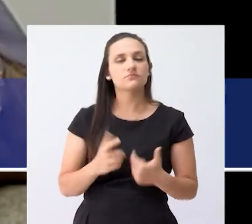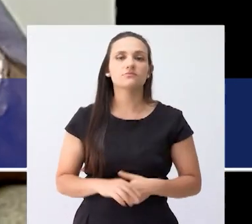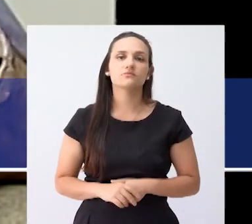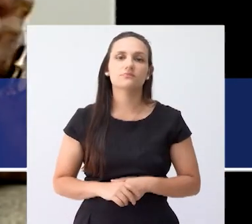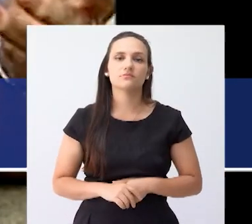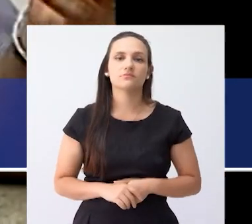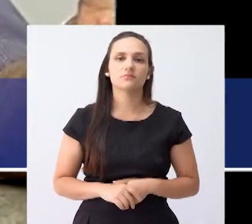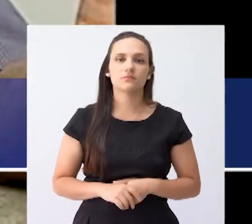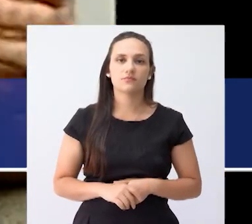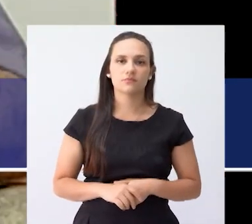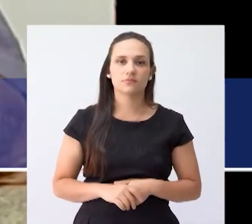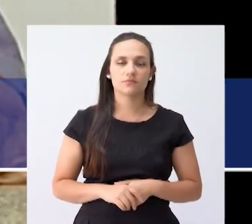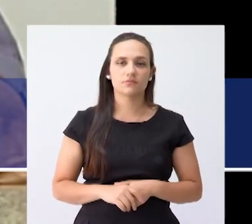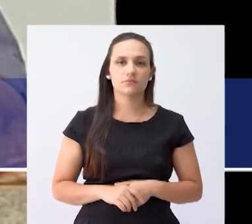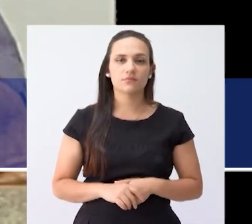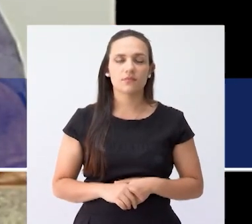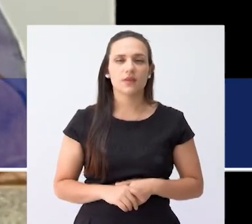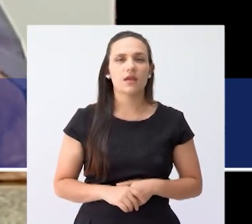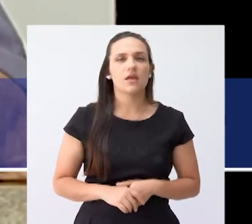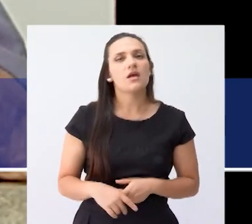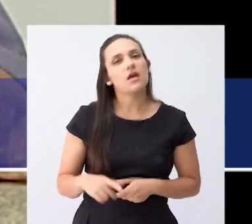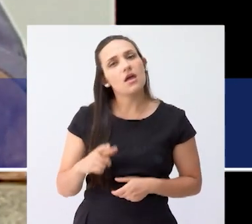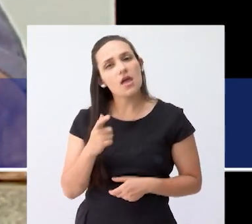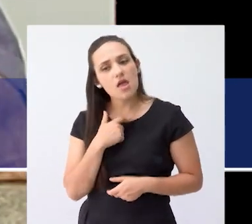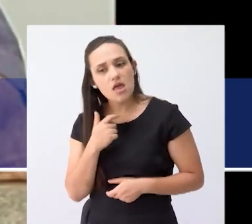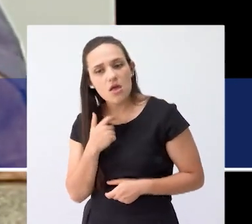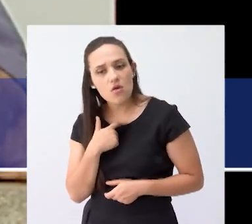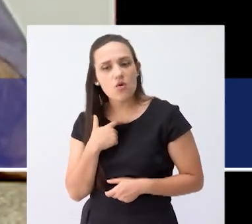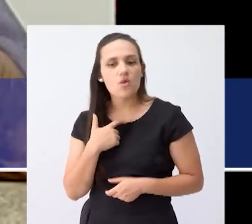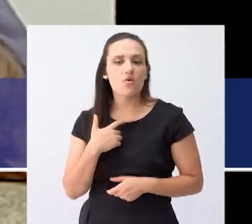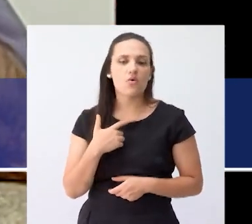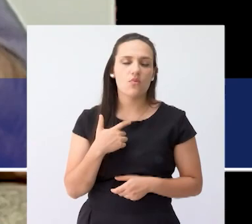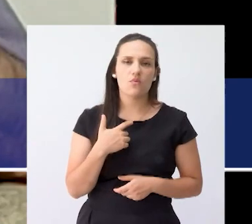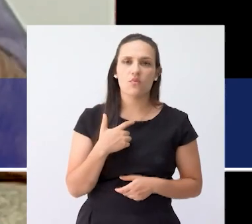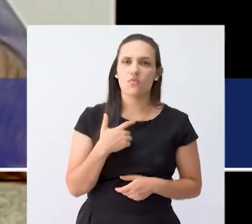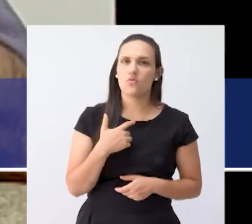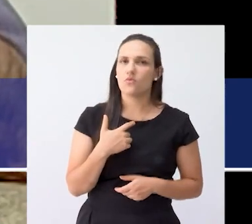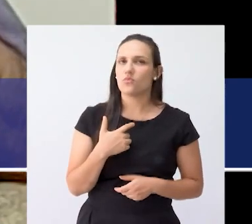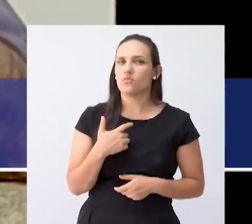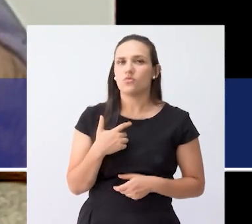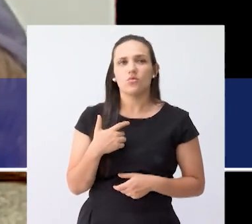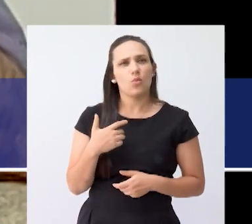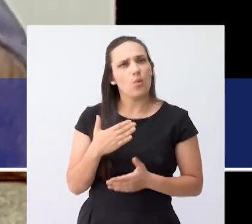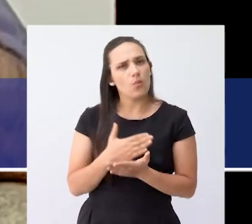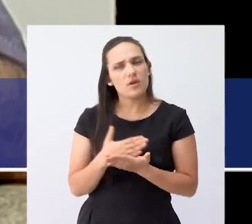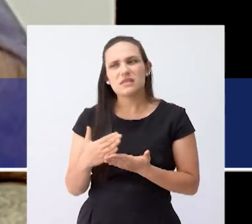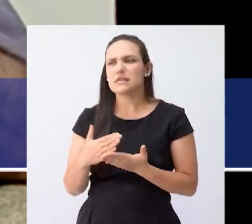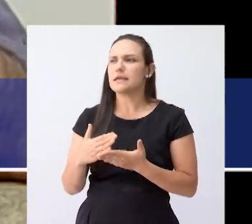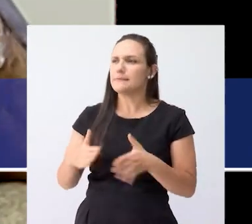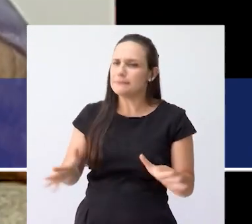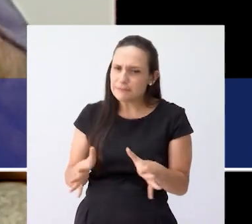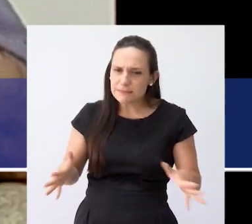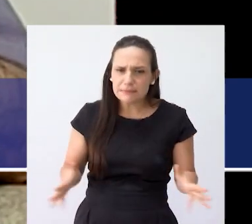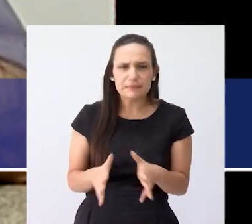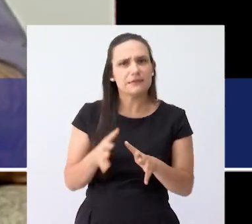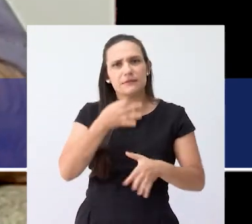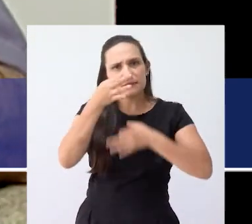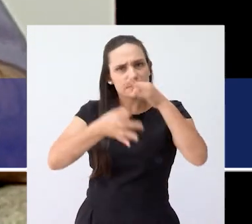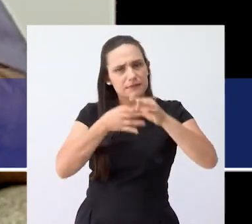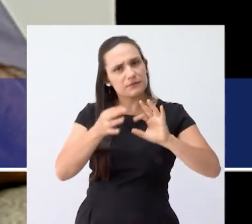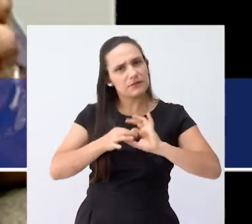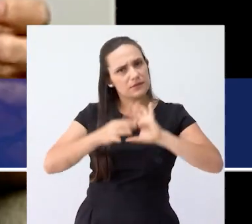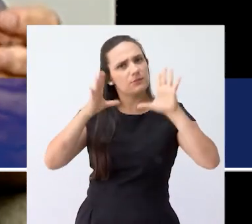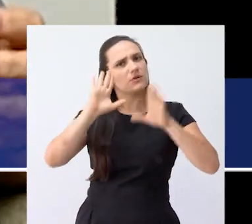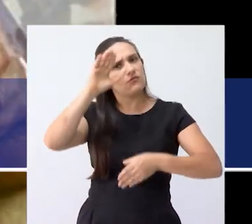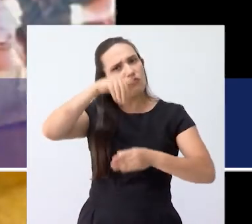Fui presidente da Assembleia Legislativa de Mato Grosso do Sul. Ali comecei a implantar, democratizar mais